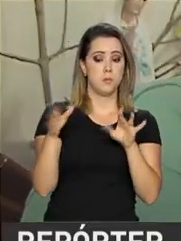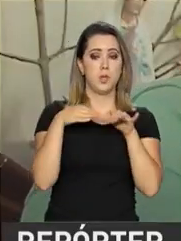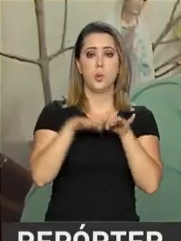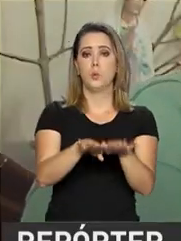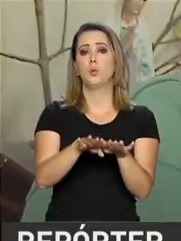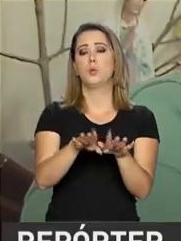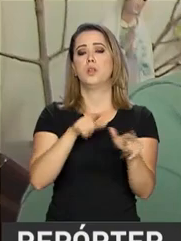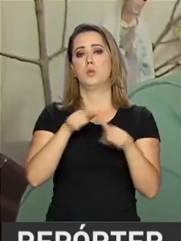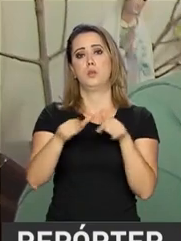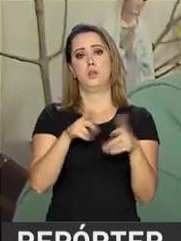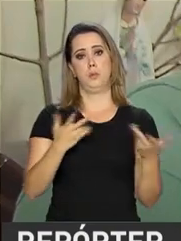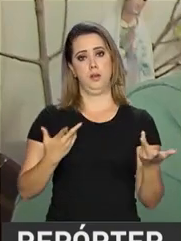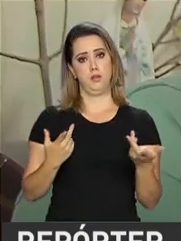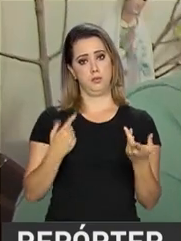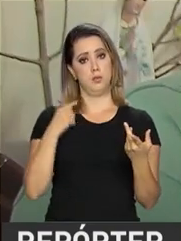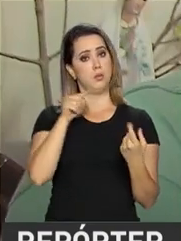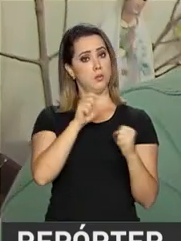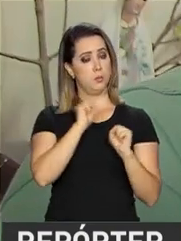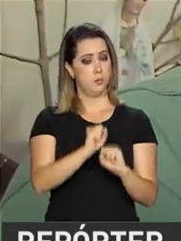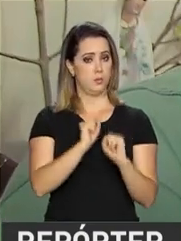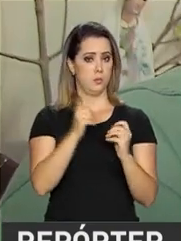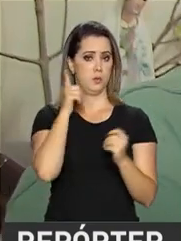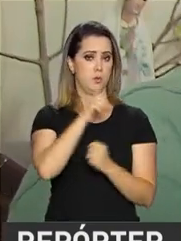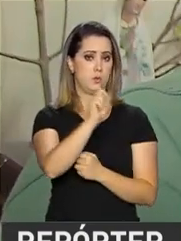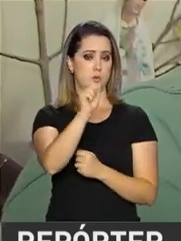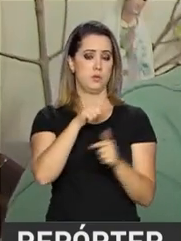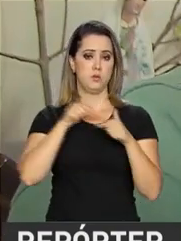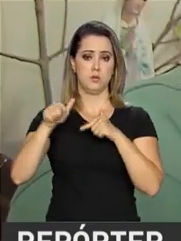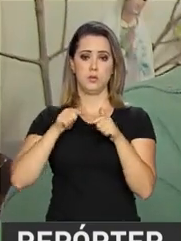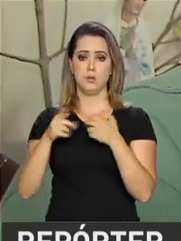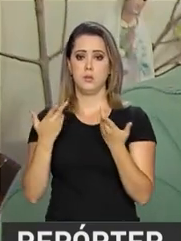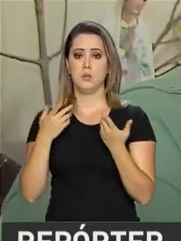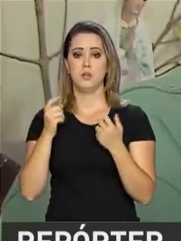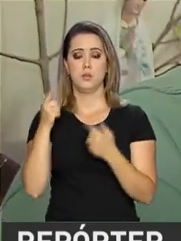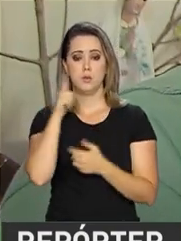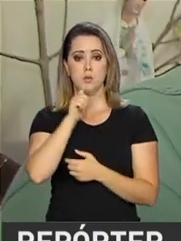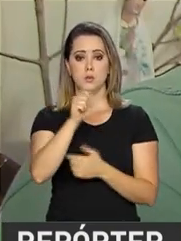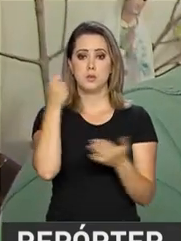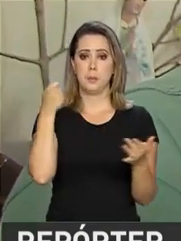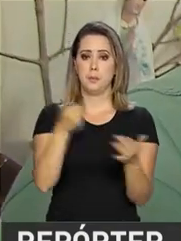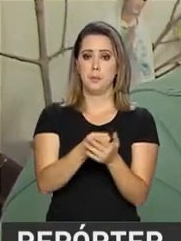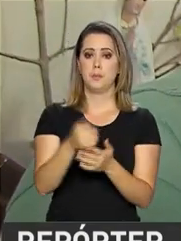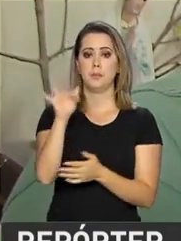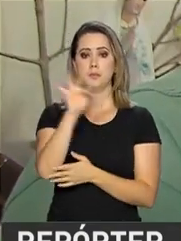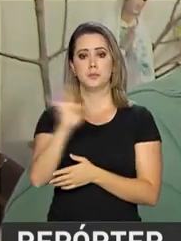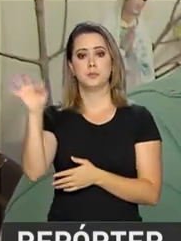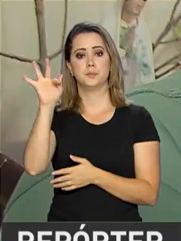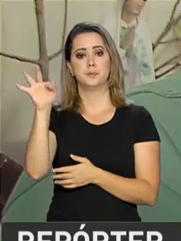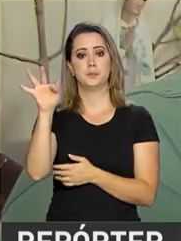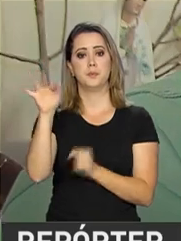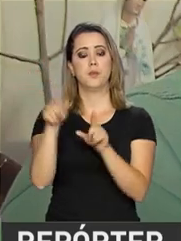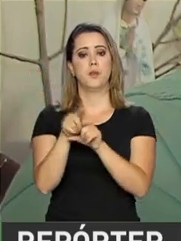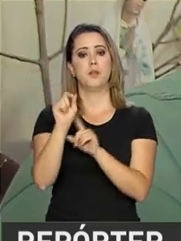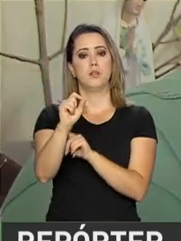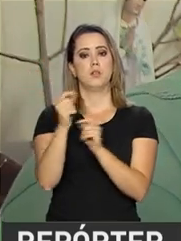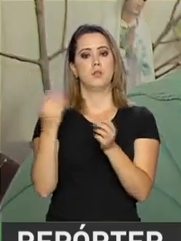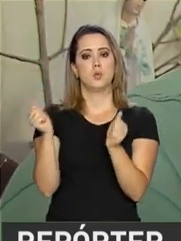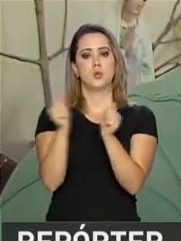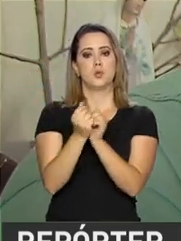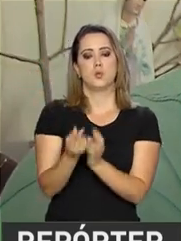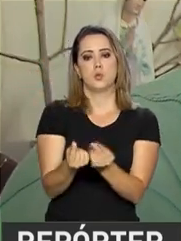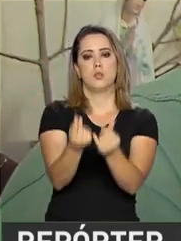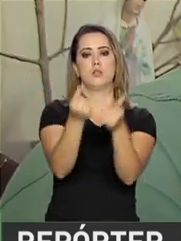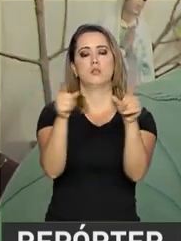trabalho e com isso eu vou conseguir um emprego e conseguir pagar uma faculdade e conseguir juntar o dinheiro